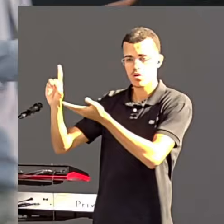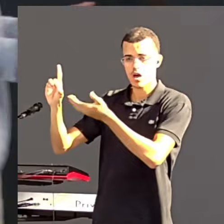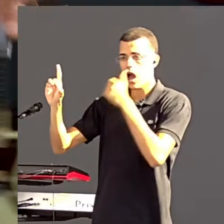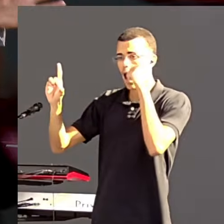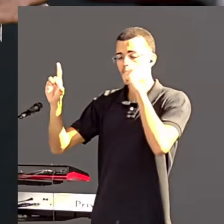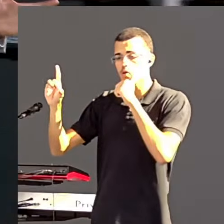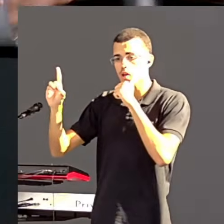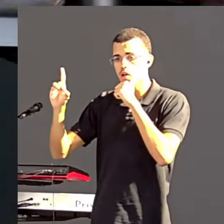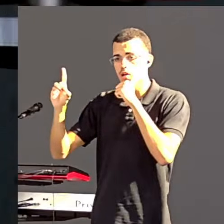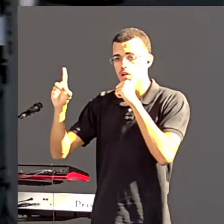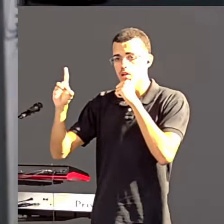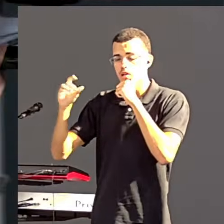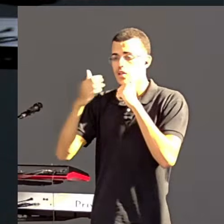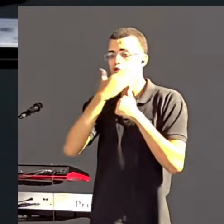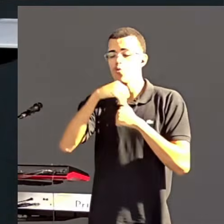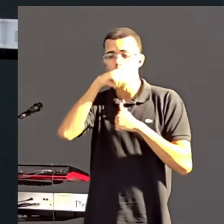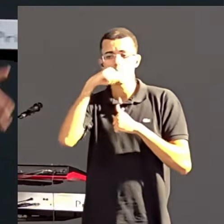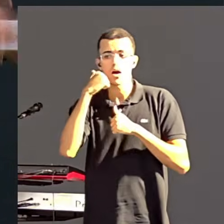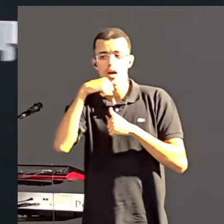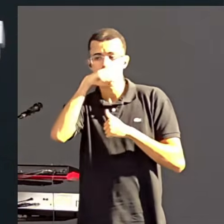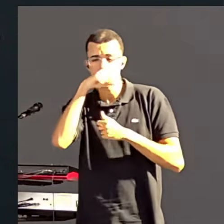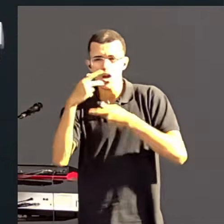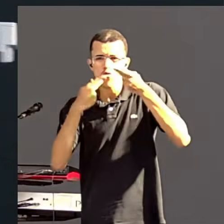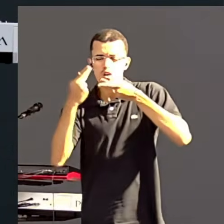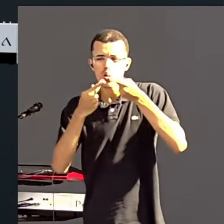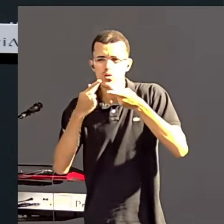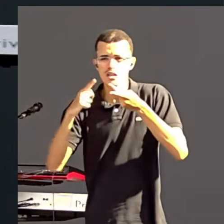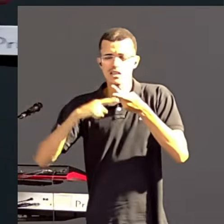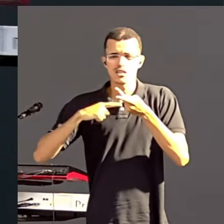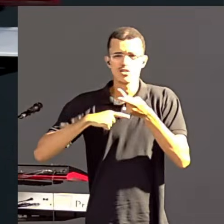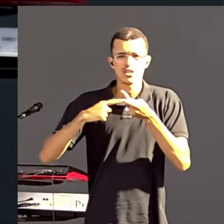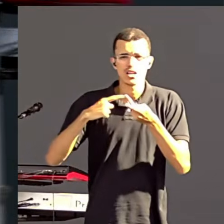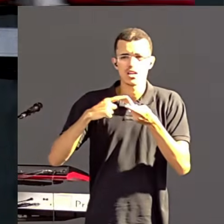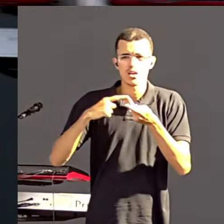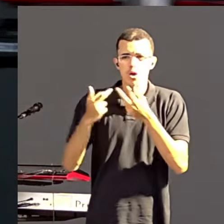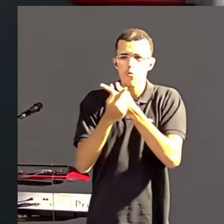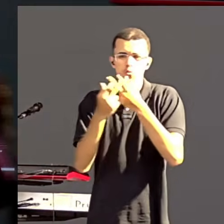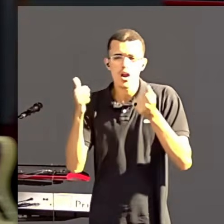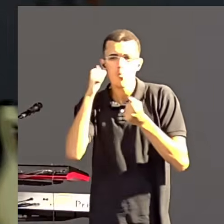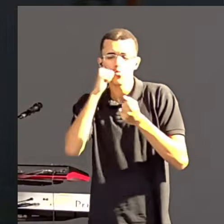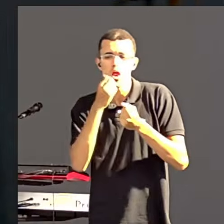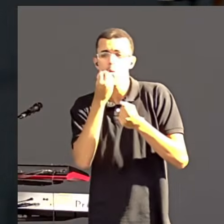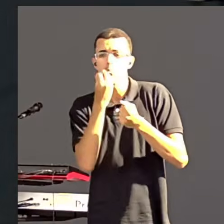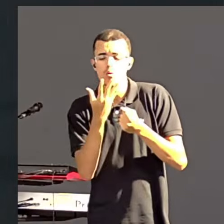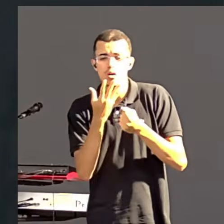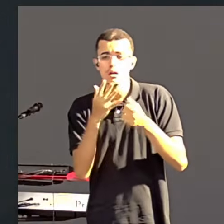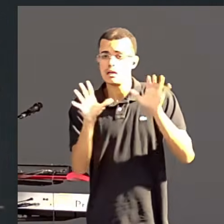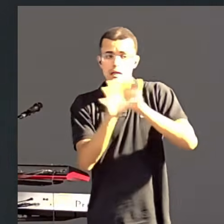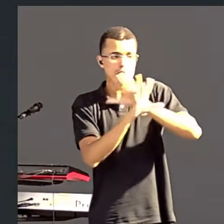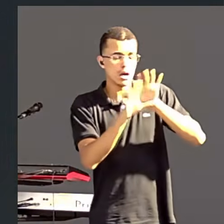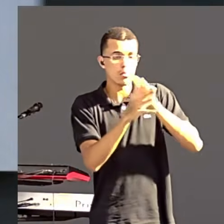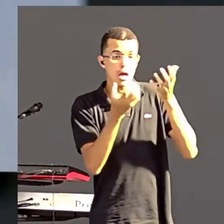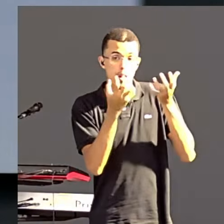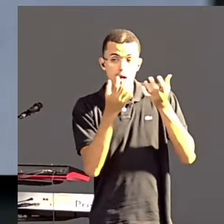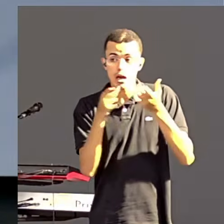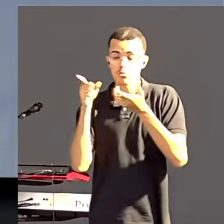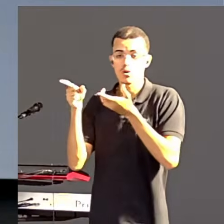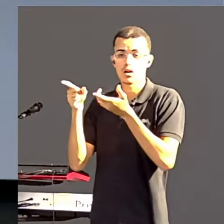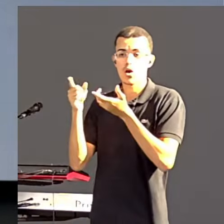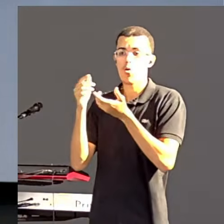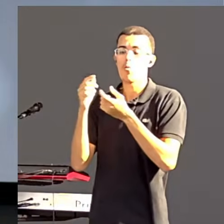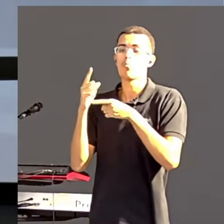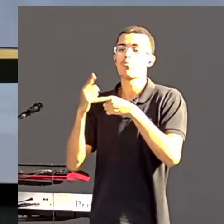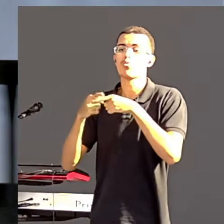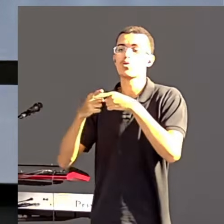para ele: filho, tem tanta jovem aqui em Israel, tantas jovens aqui em Judá. O que é que ele disse? Eu quero aquela porque ela agrada aos meus olhos.